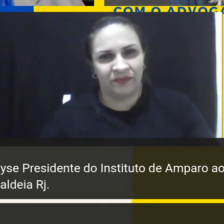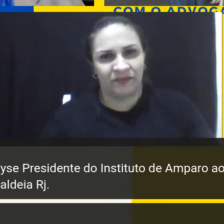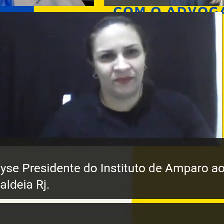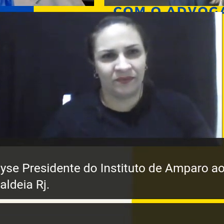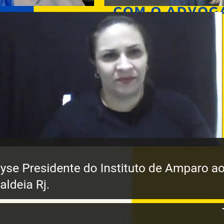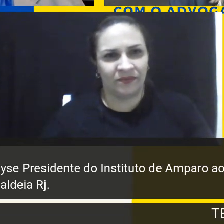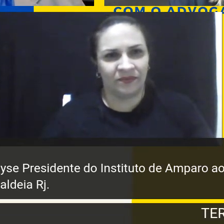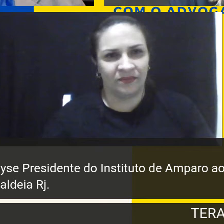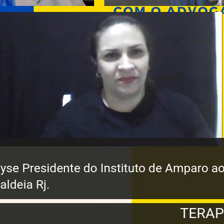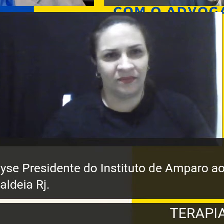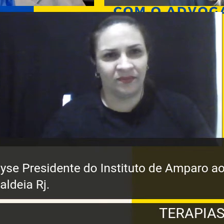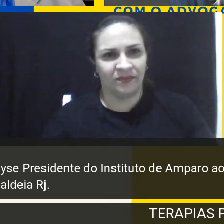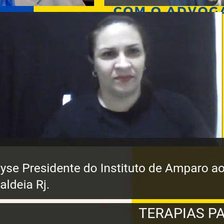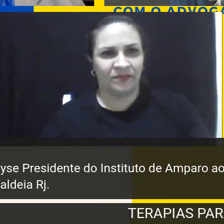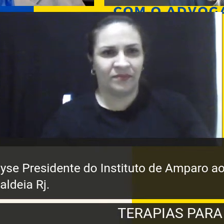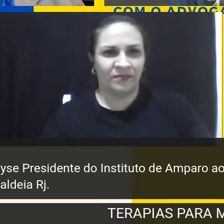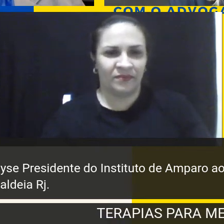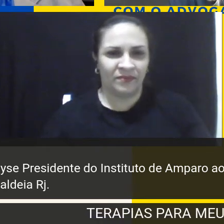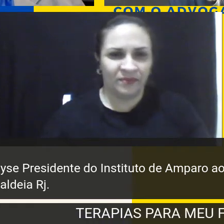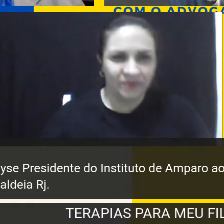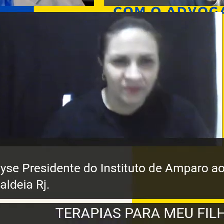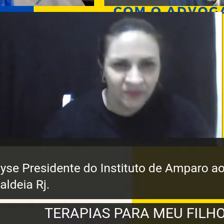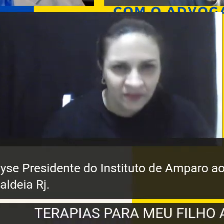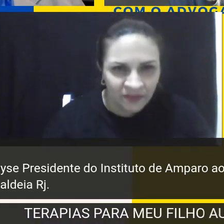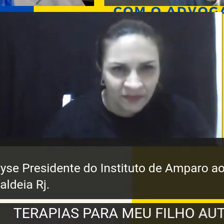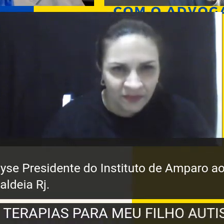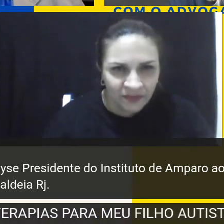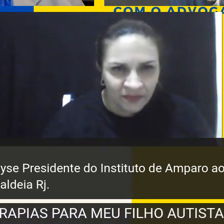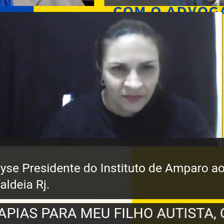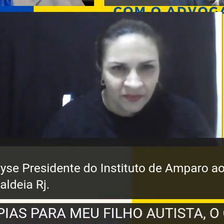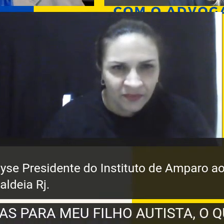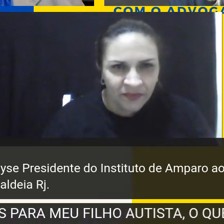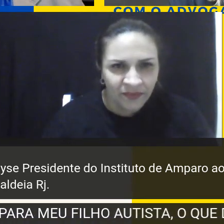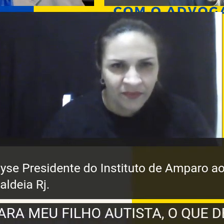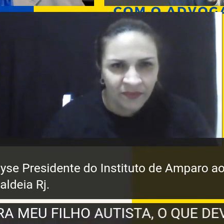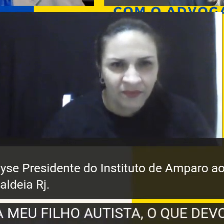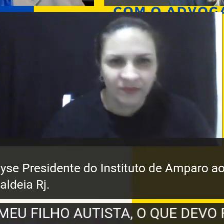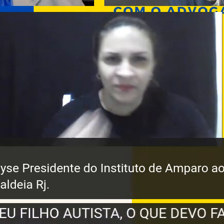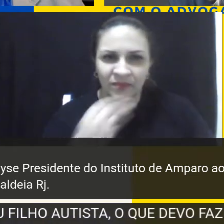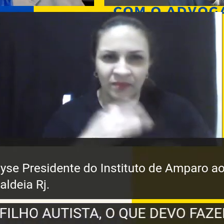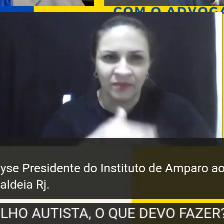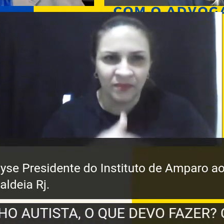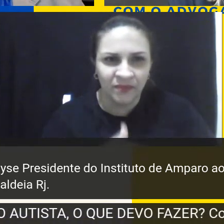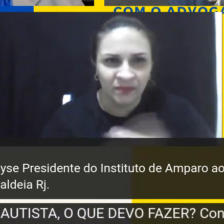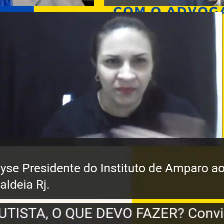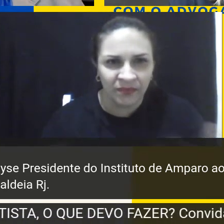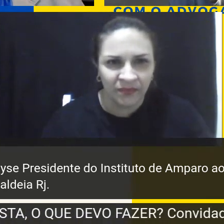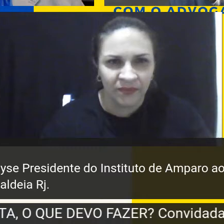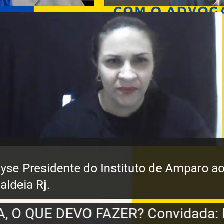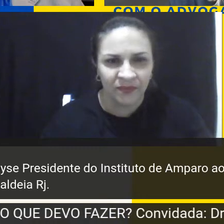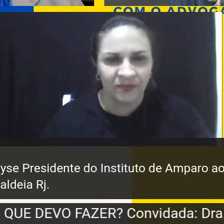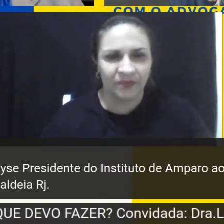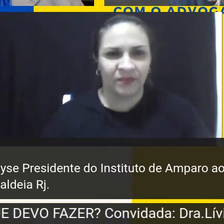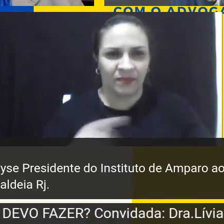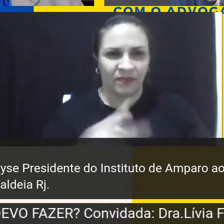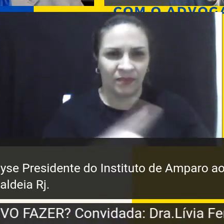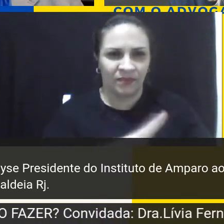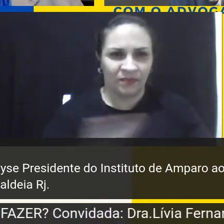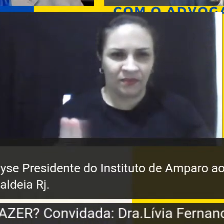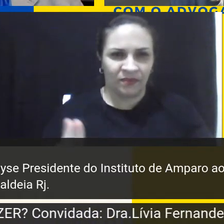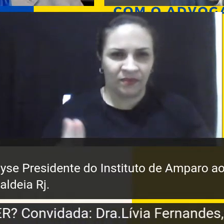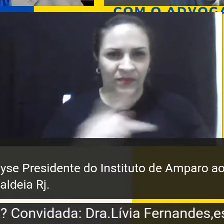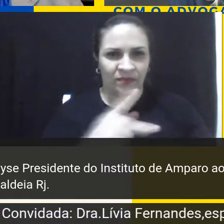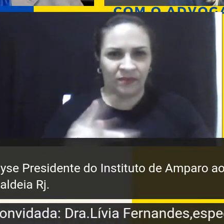Deise Cunha. Ah, Deise. Boa noite, doutor Edilson. Deise, presidente do Instituto de Amparo